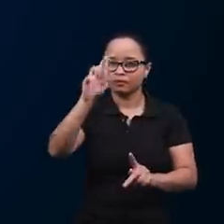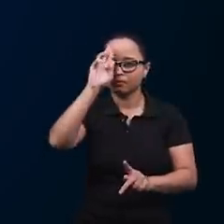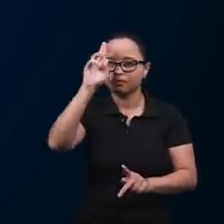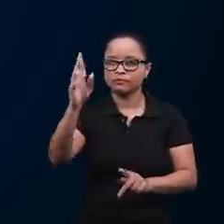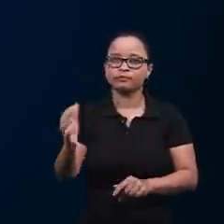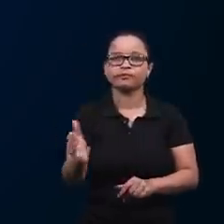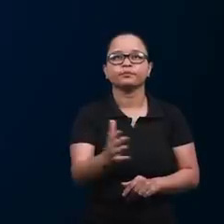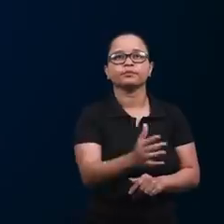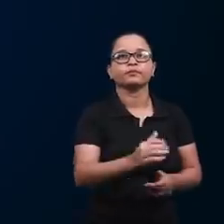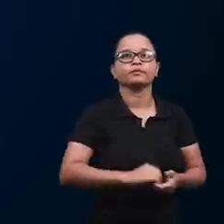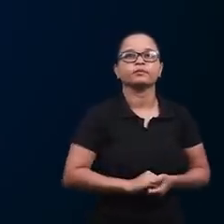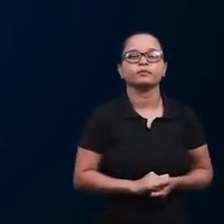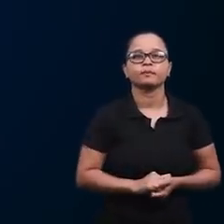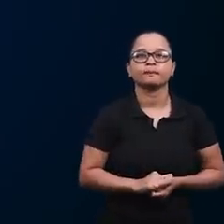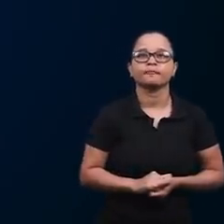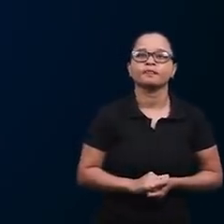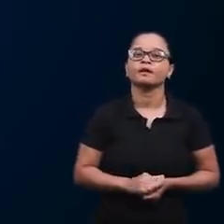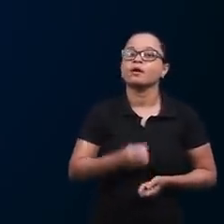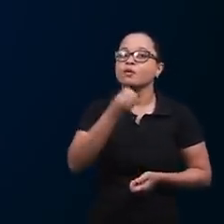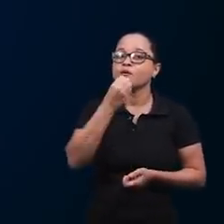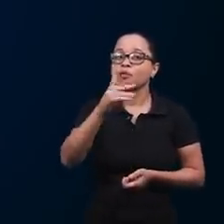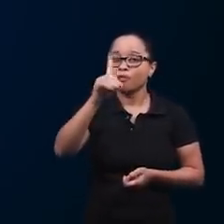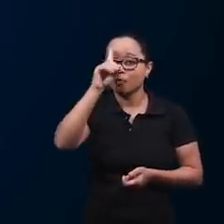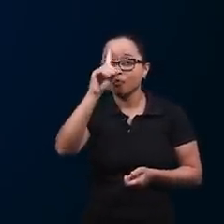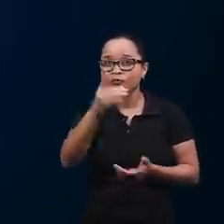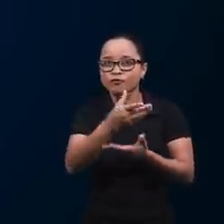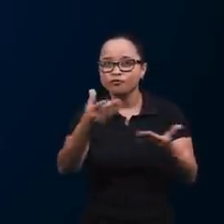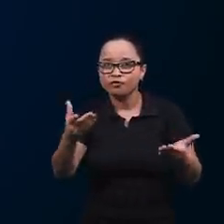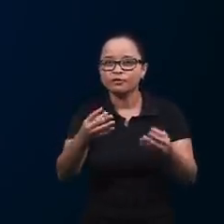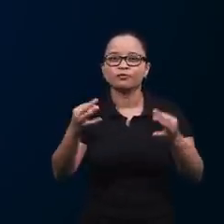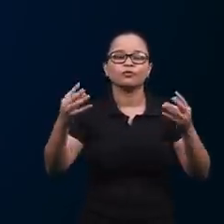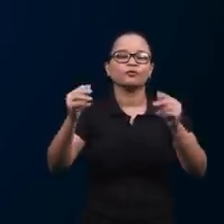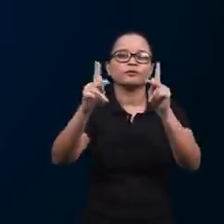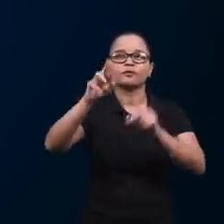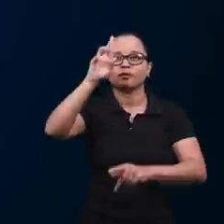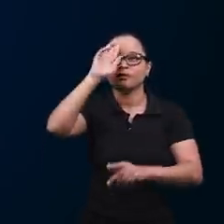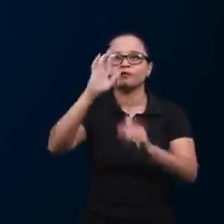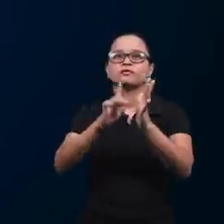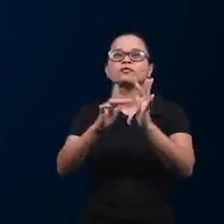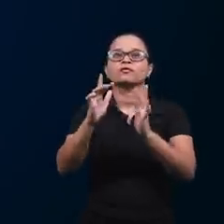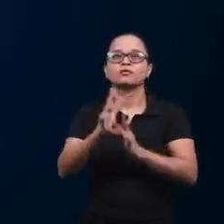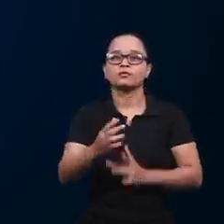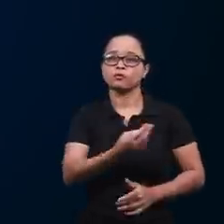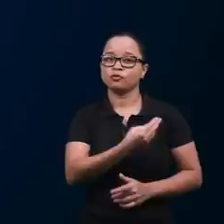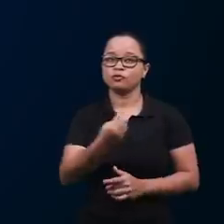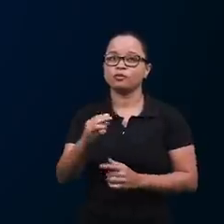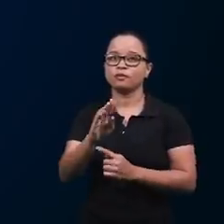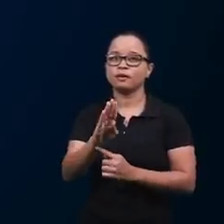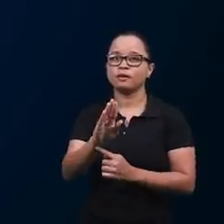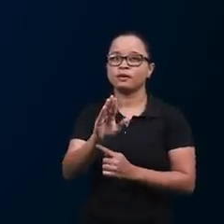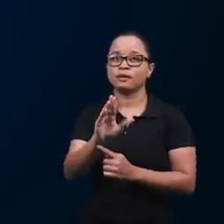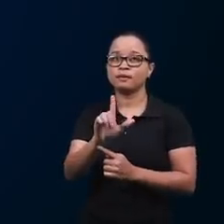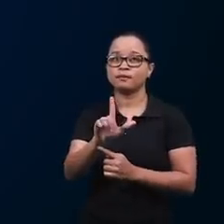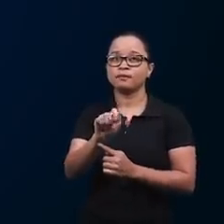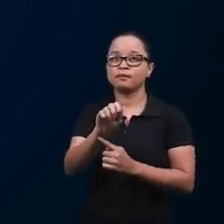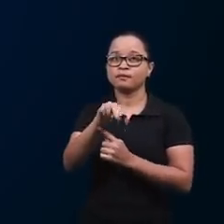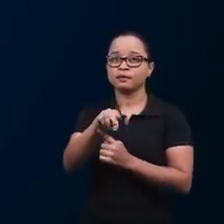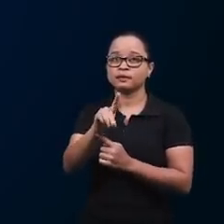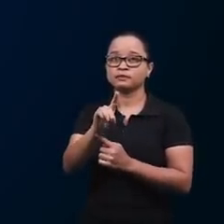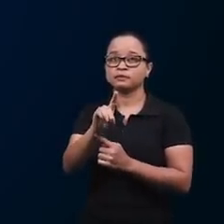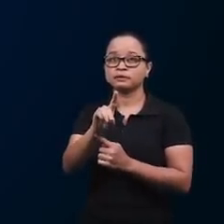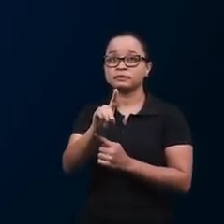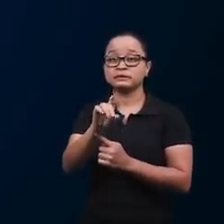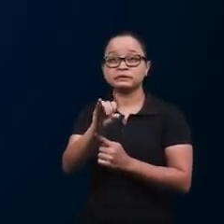a paz do Senhor um o Gilmar pé de planta ele trocou Jessy membro de alegria